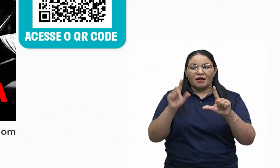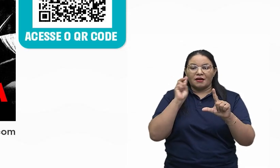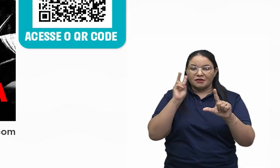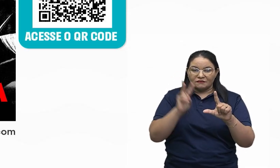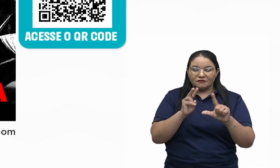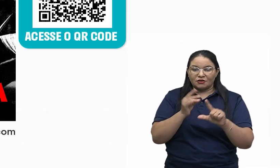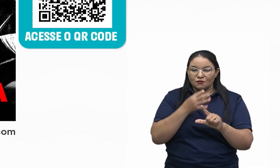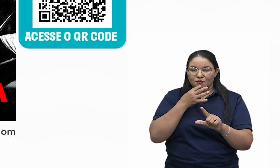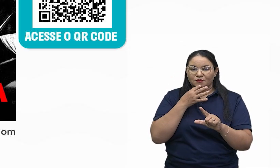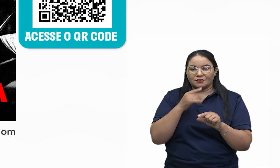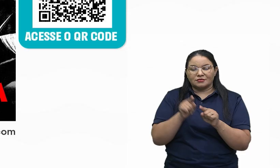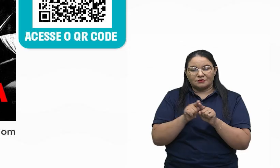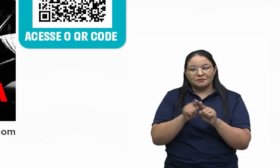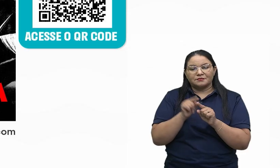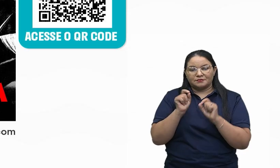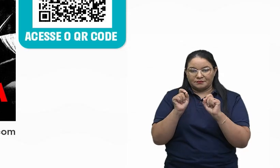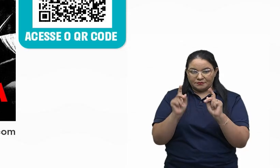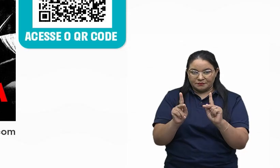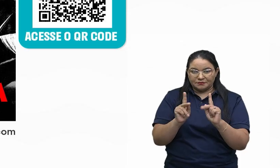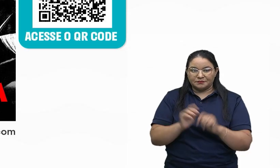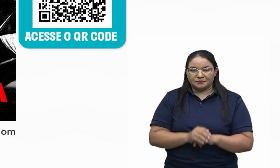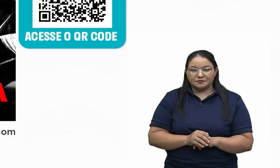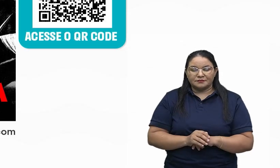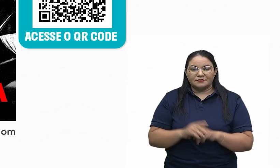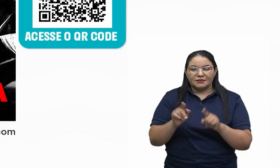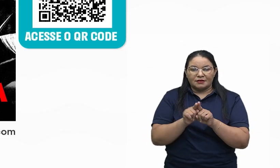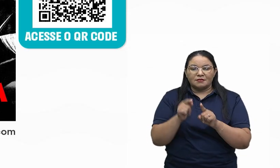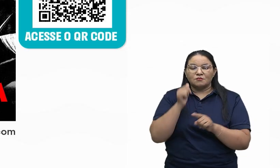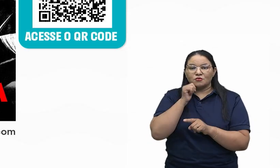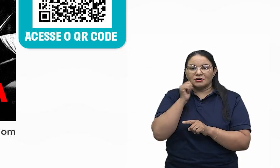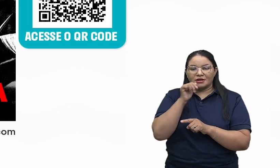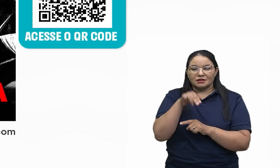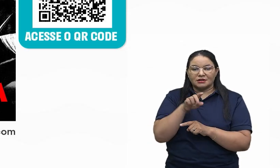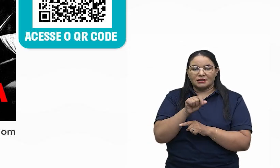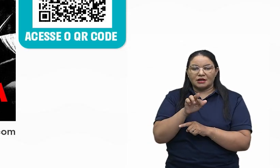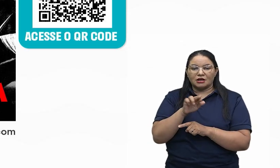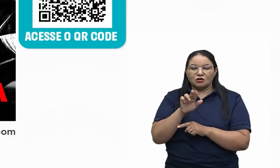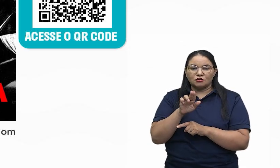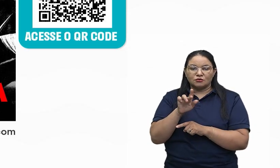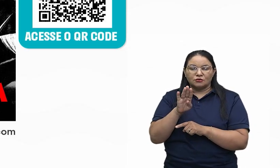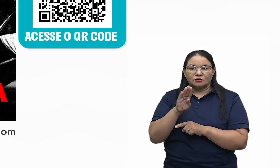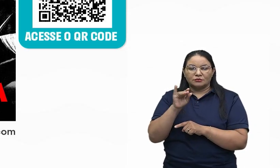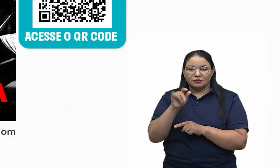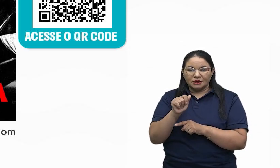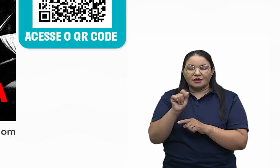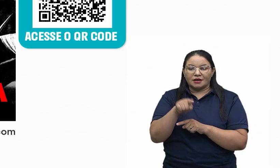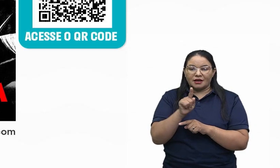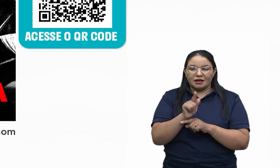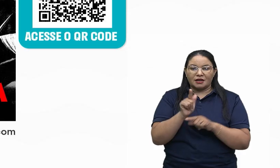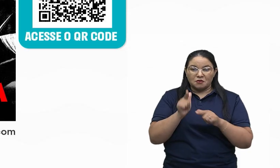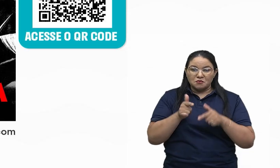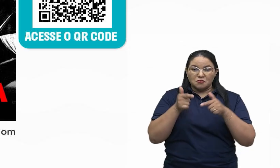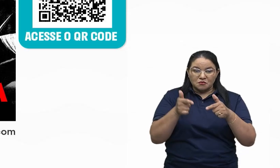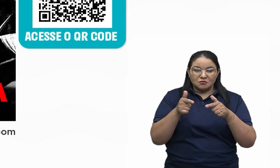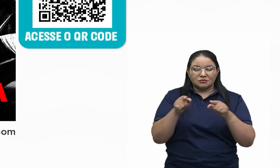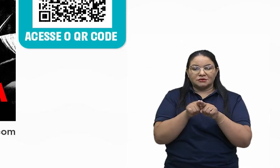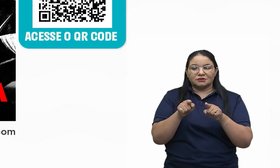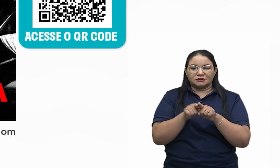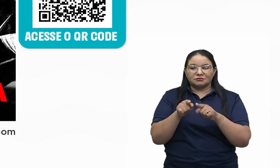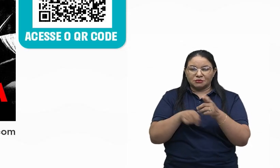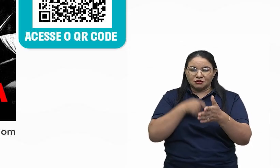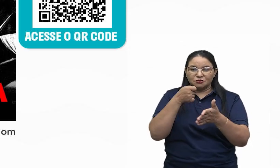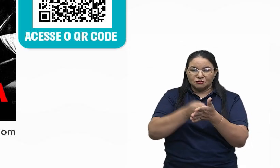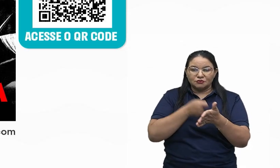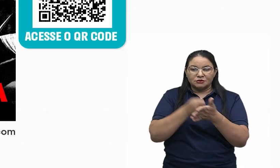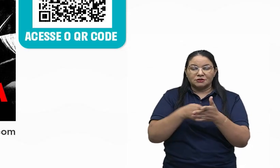já conhecida e a Narúbia, ela é uma ativista das causas dos povos